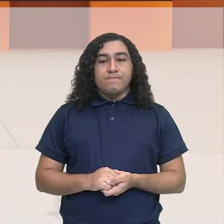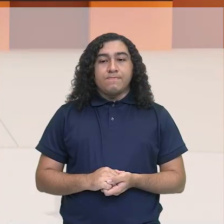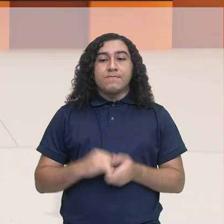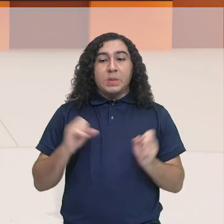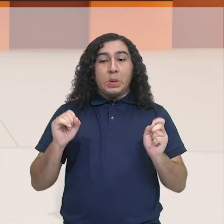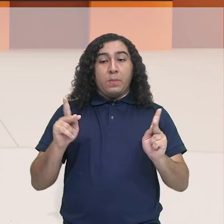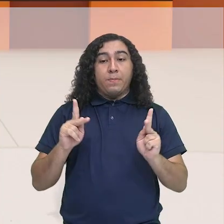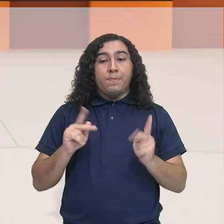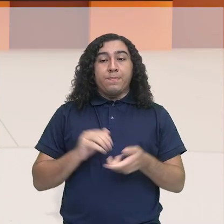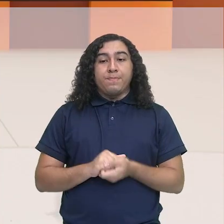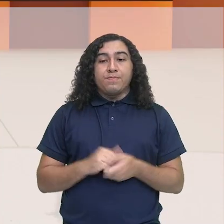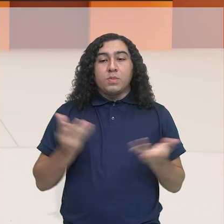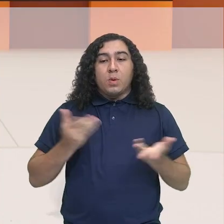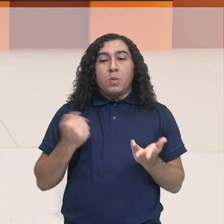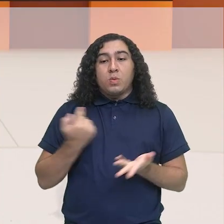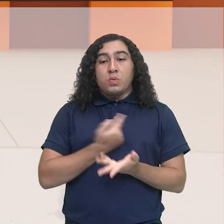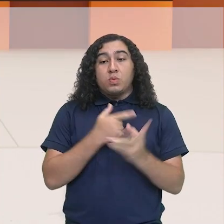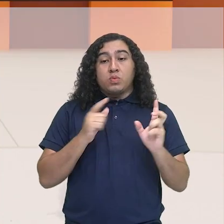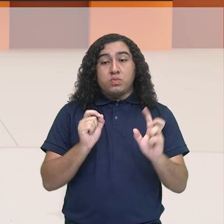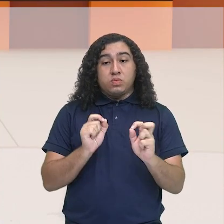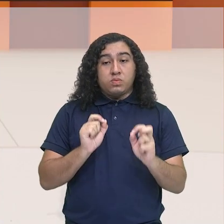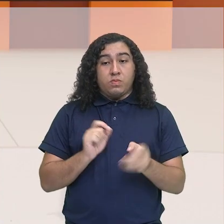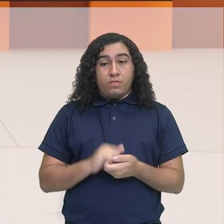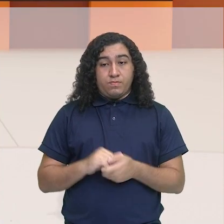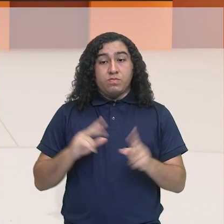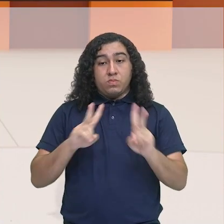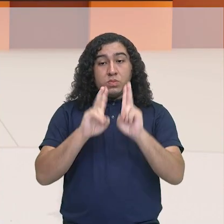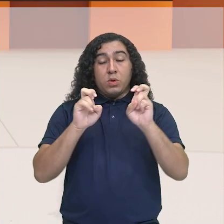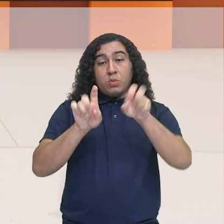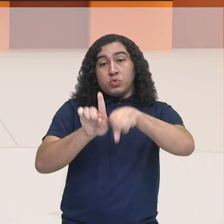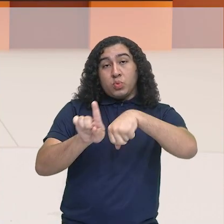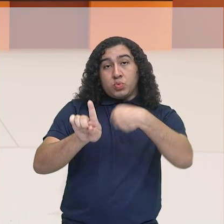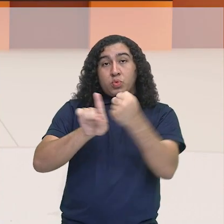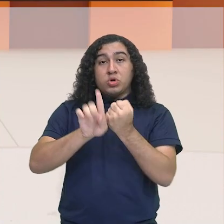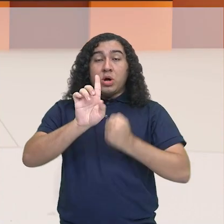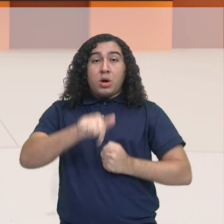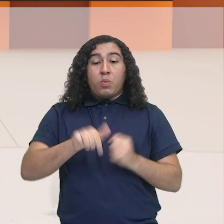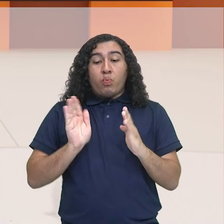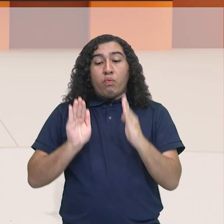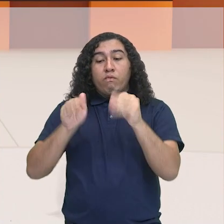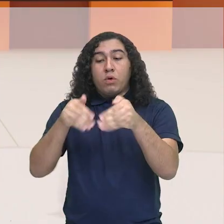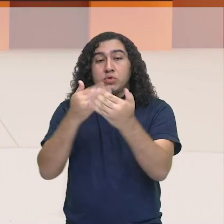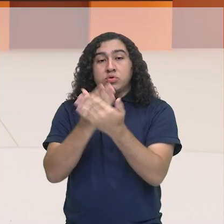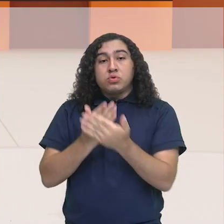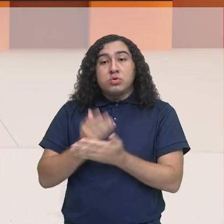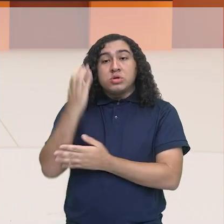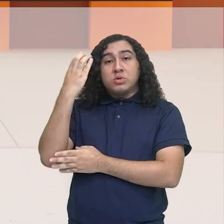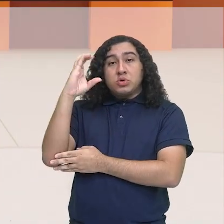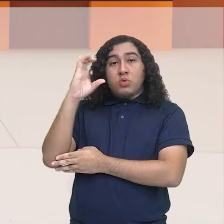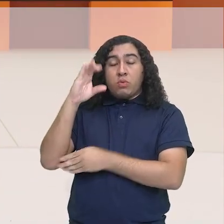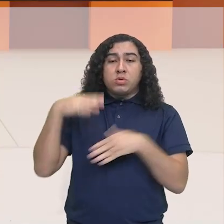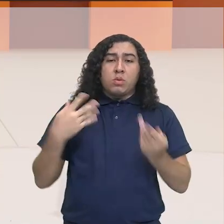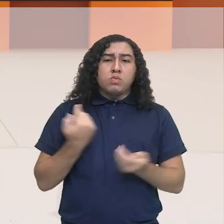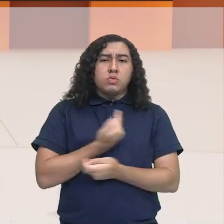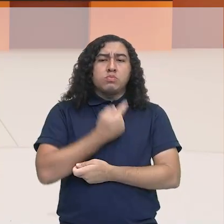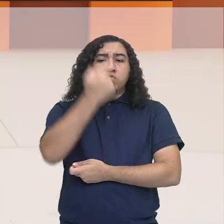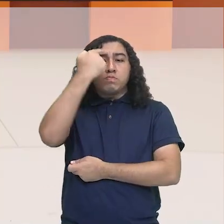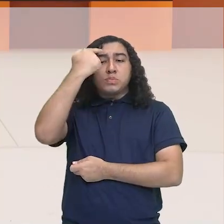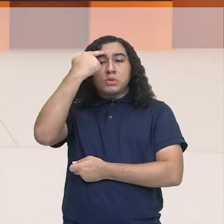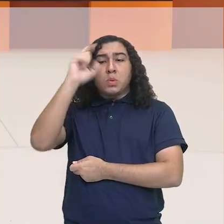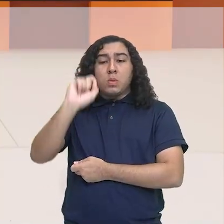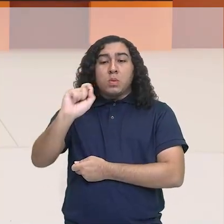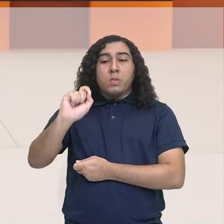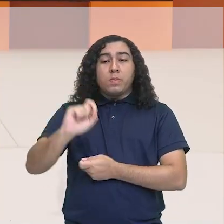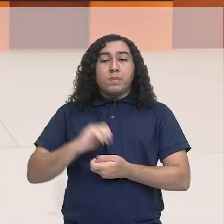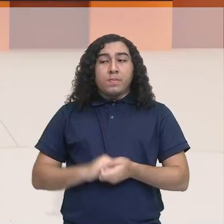Muito bem, a gente vai então falar da sociologia, né, como objeto de estudo científico. Então a gente vai pensar o seguinte, a gente